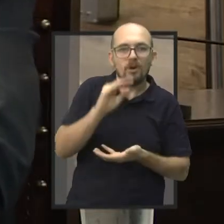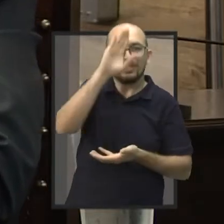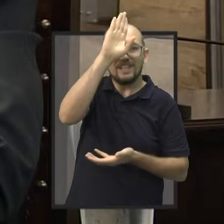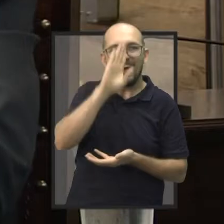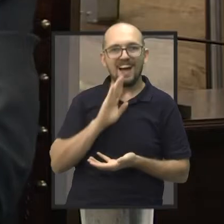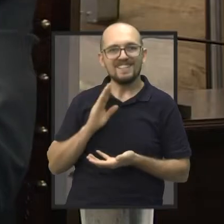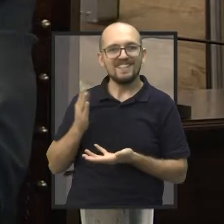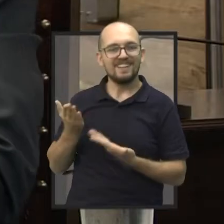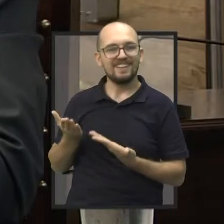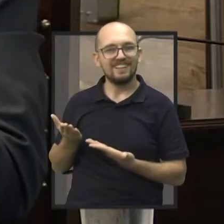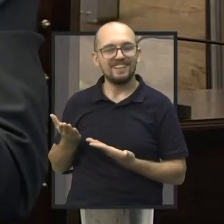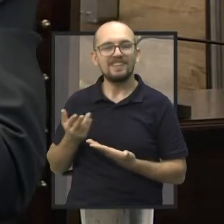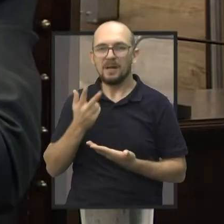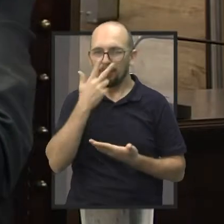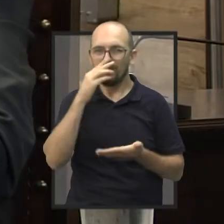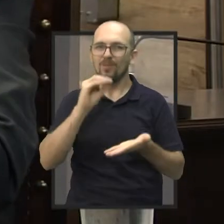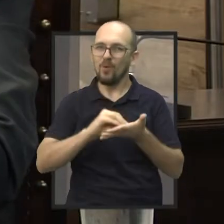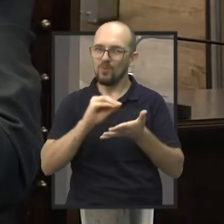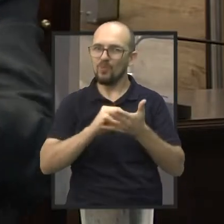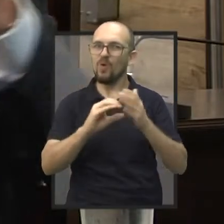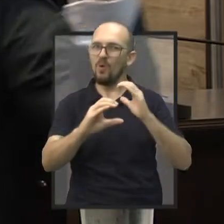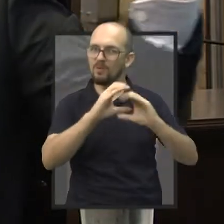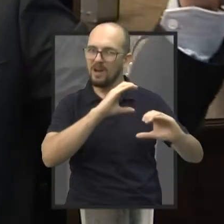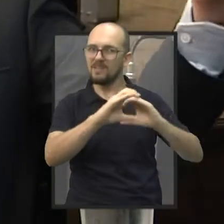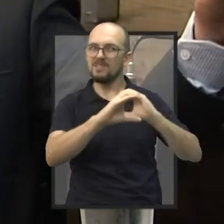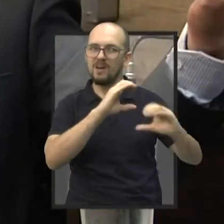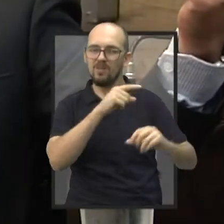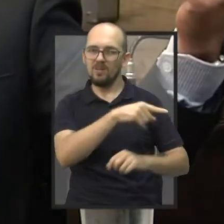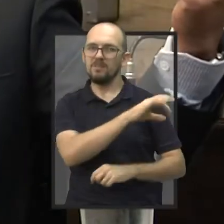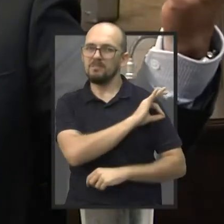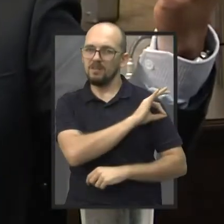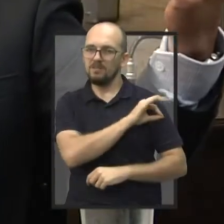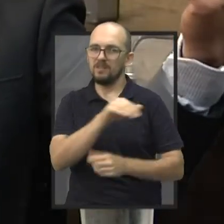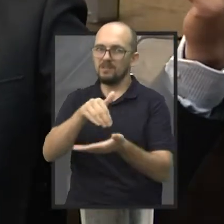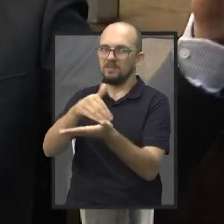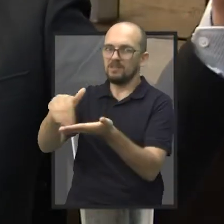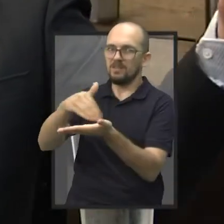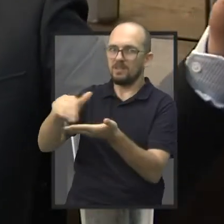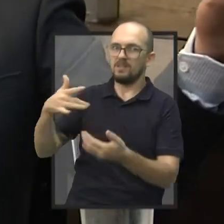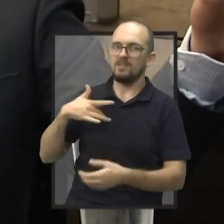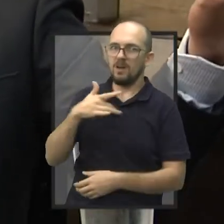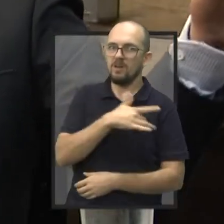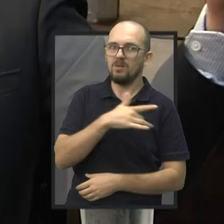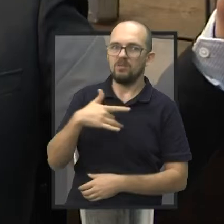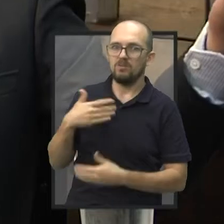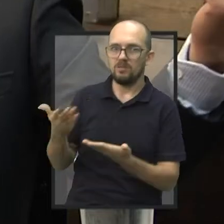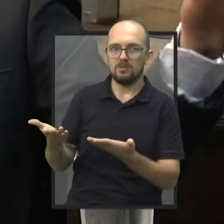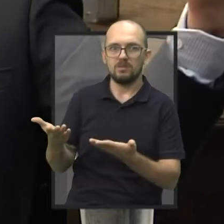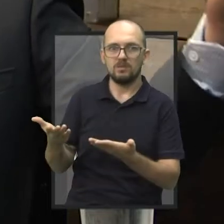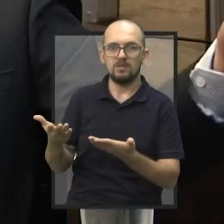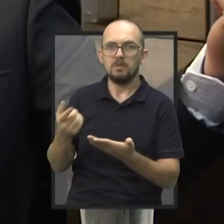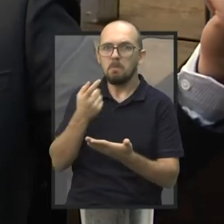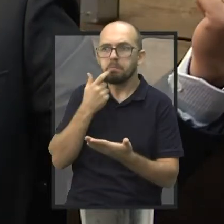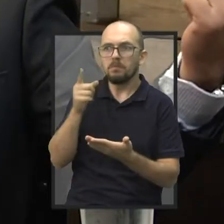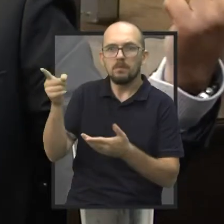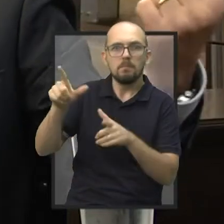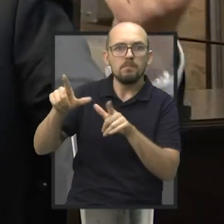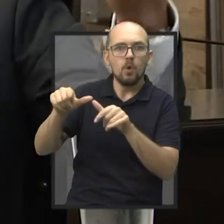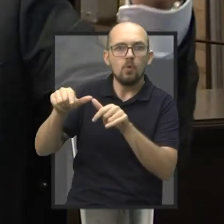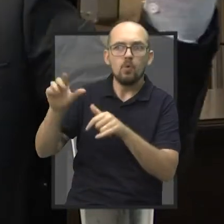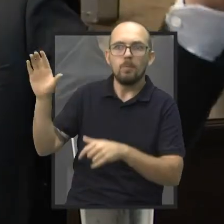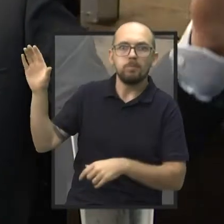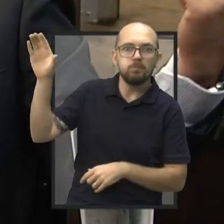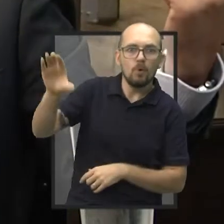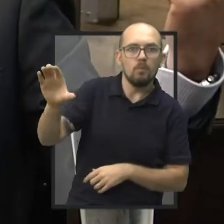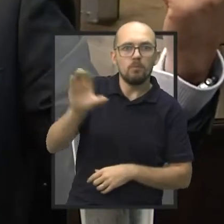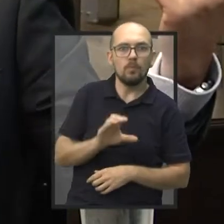Secretaria Estadual de Saúde, que tem uma unidade aqui em Bauru, quer dizer, muito próximo da gente, né? A